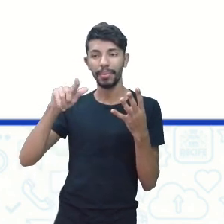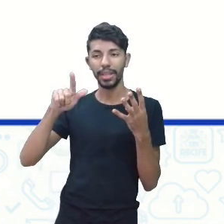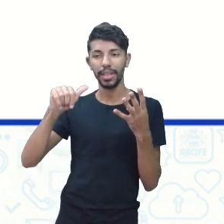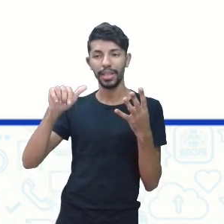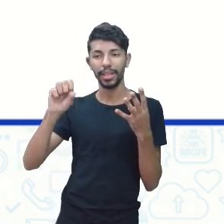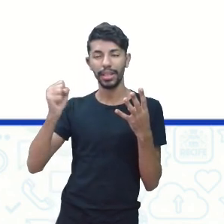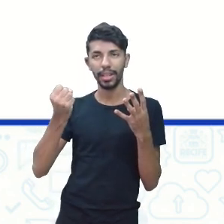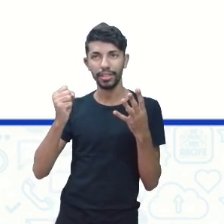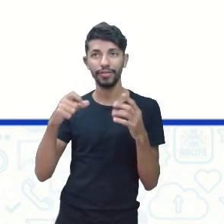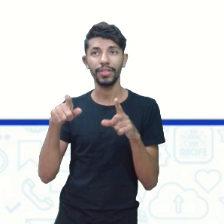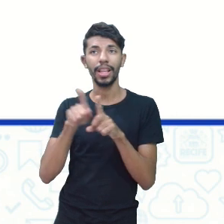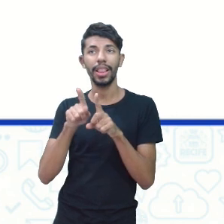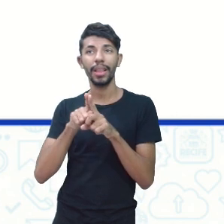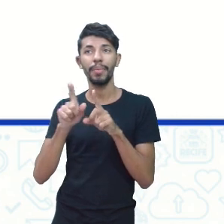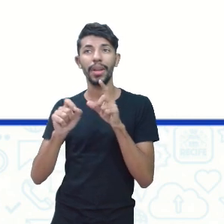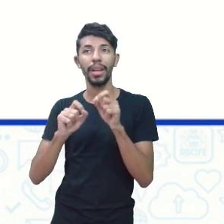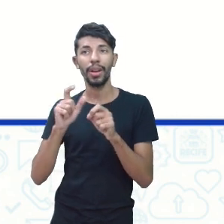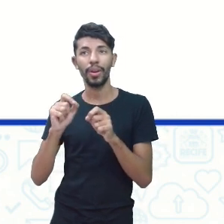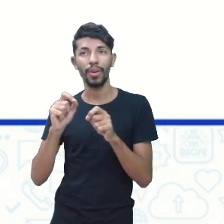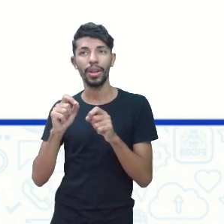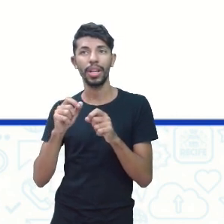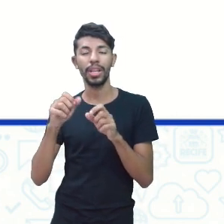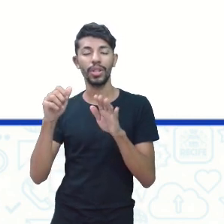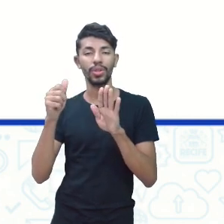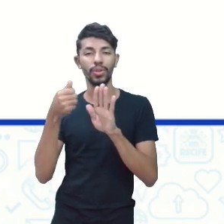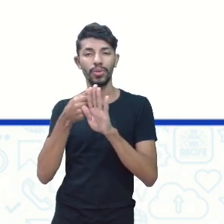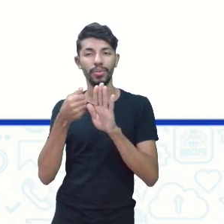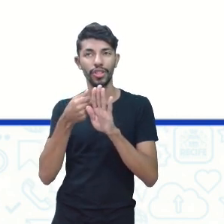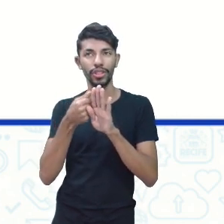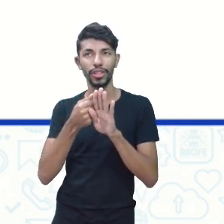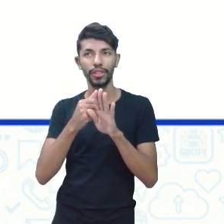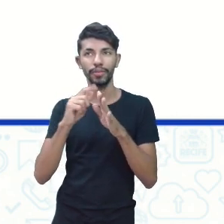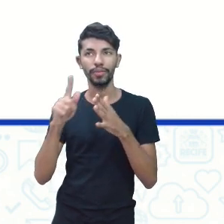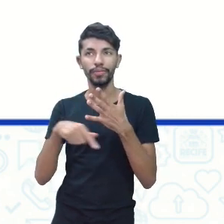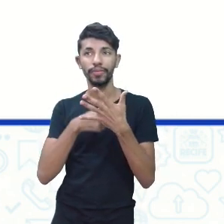e temos americanas, que é a classe